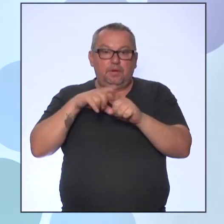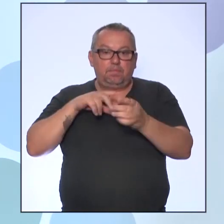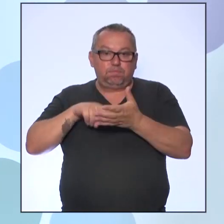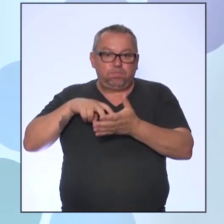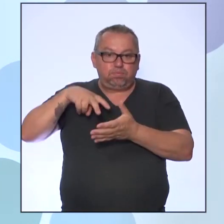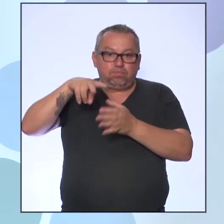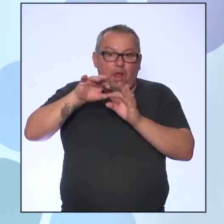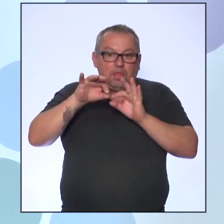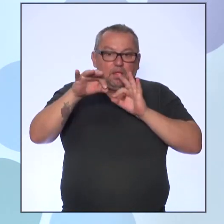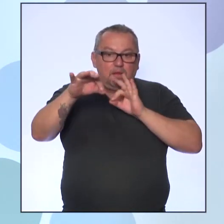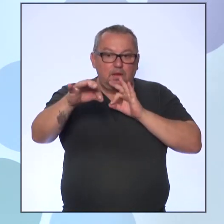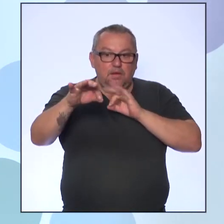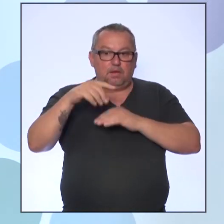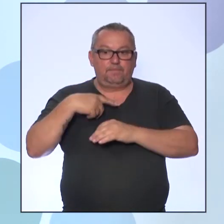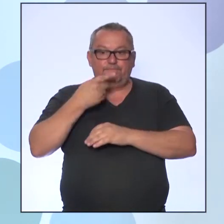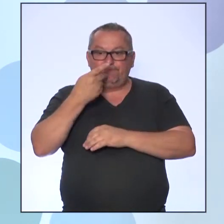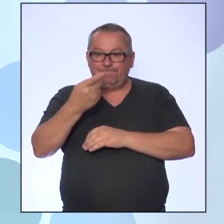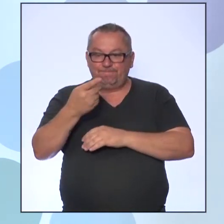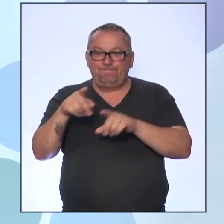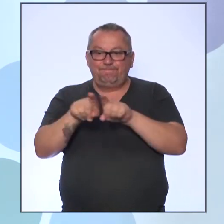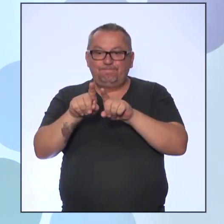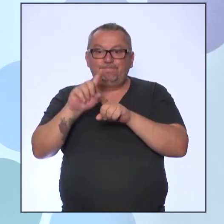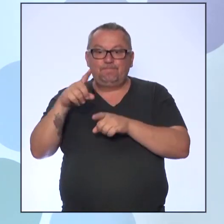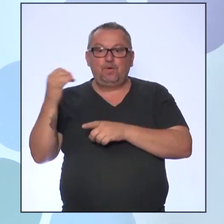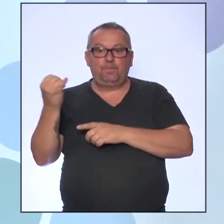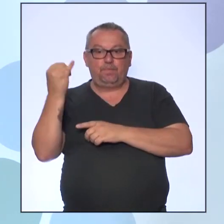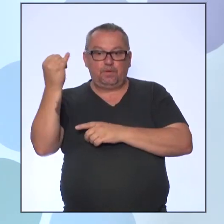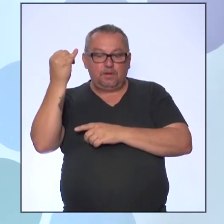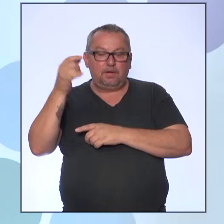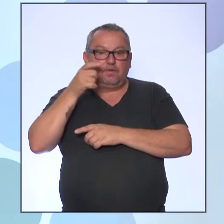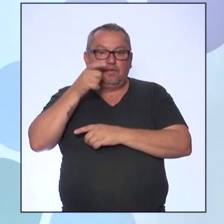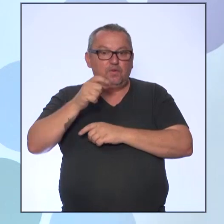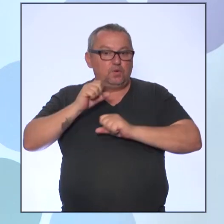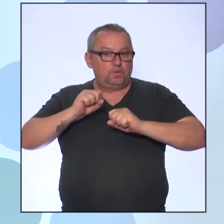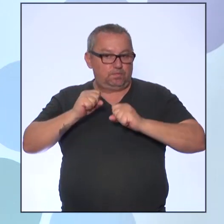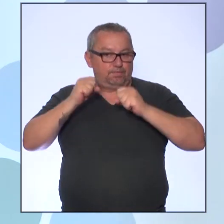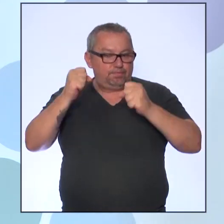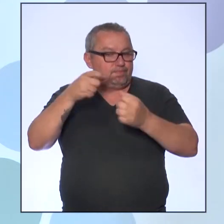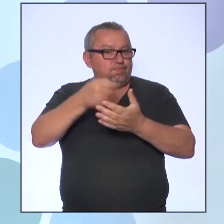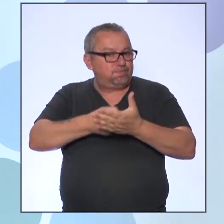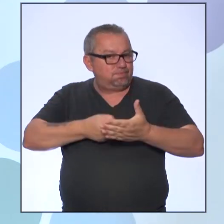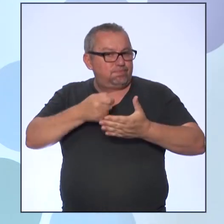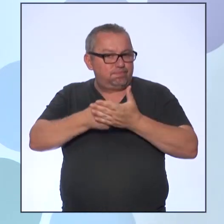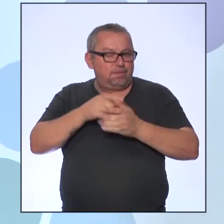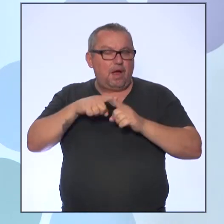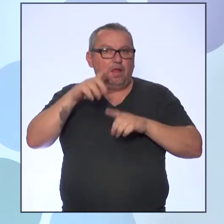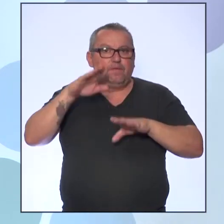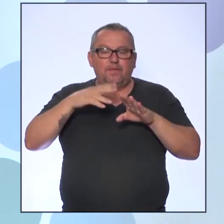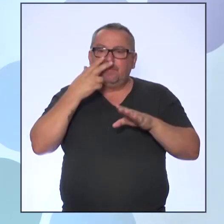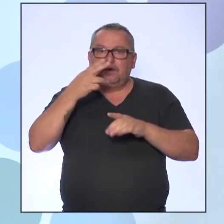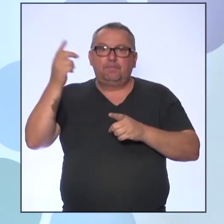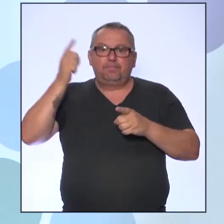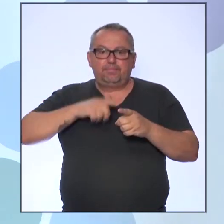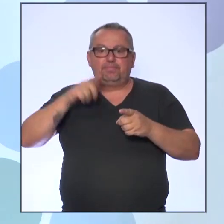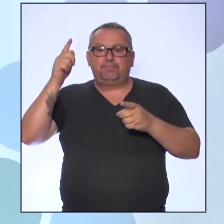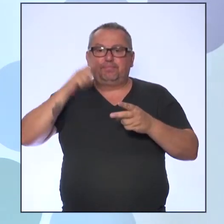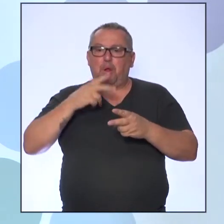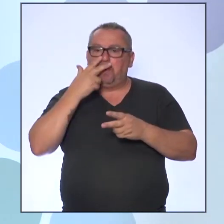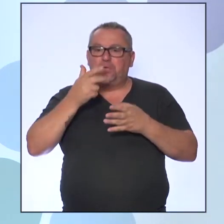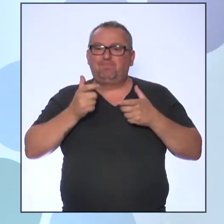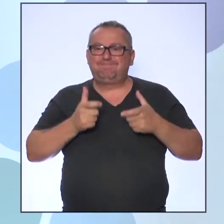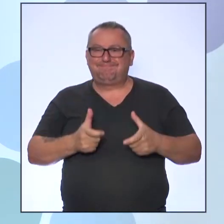que nós estamos tratando, tá? Então, é importante a gente se dedicar e realizar esse movimento. Às vezes parece repetitivo, às vezes parece chato,